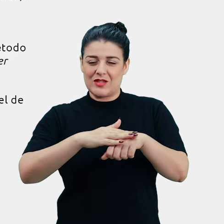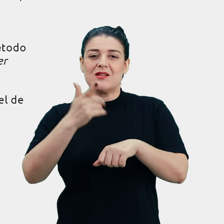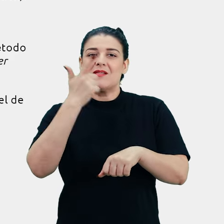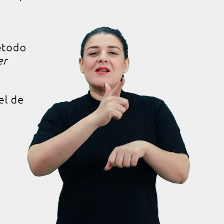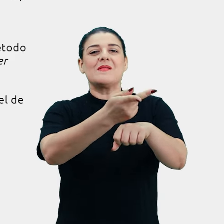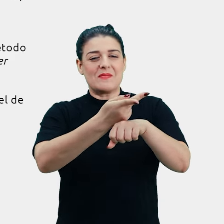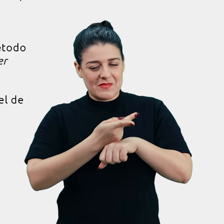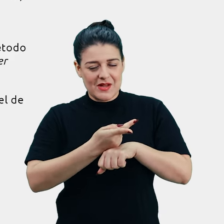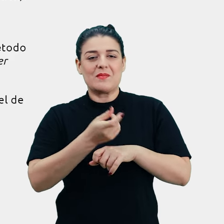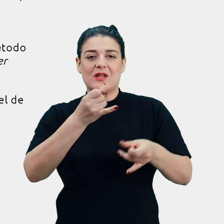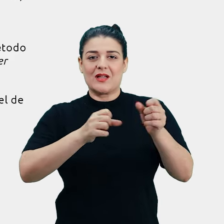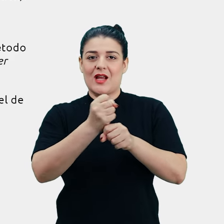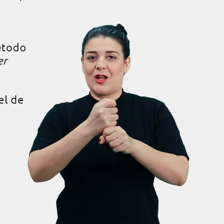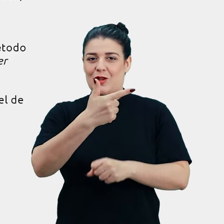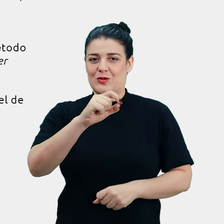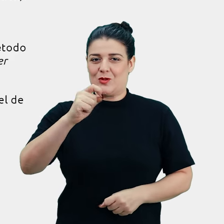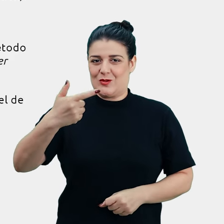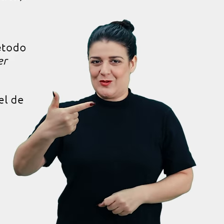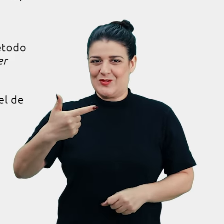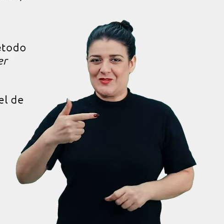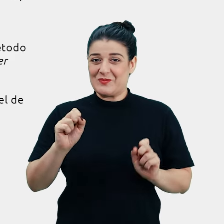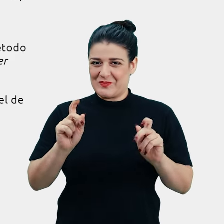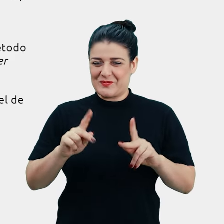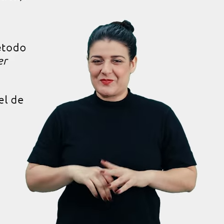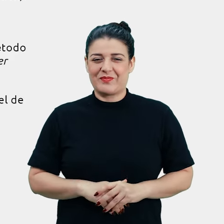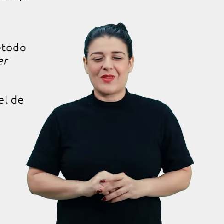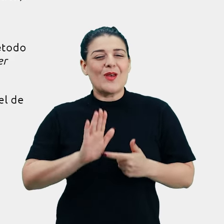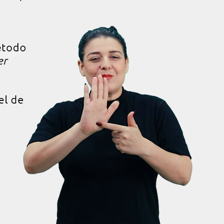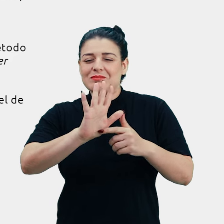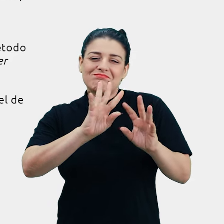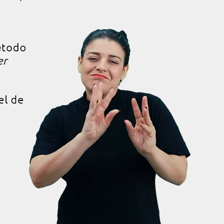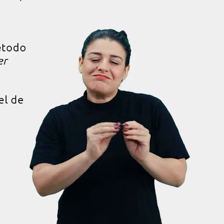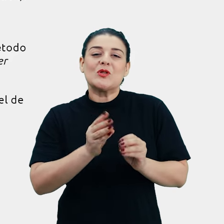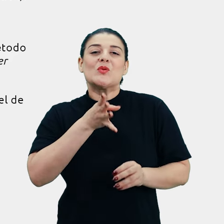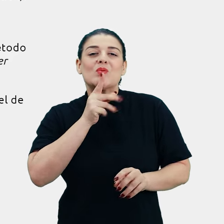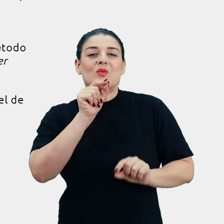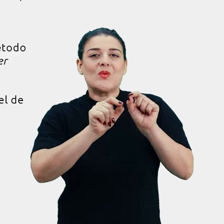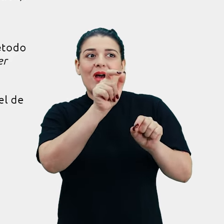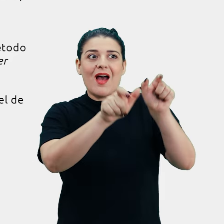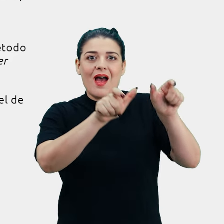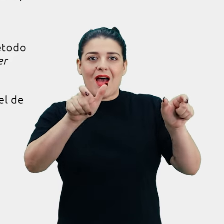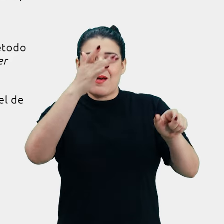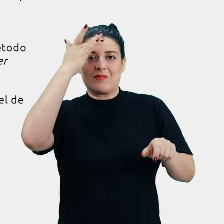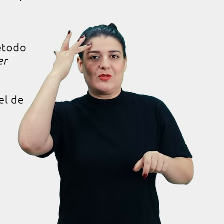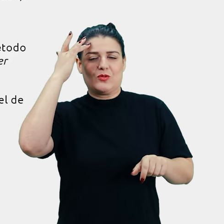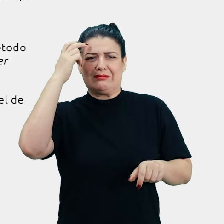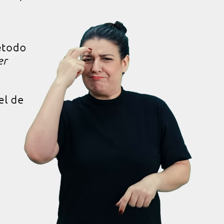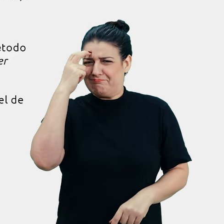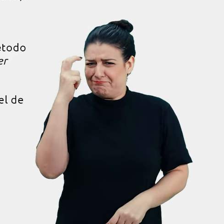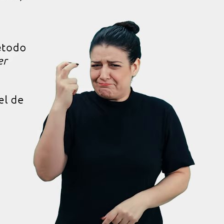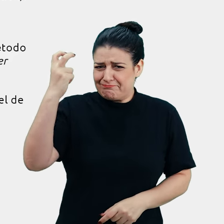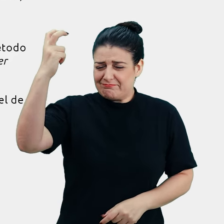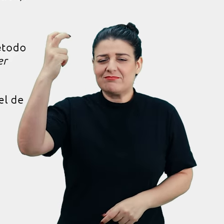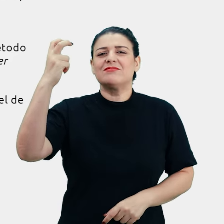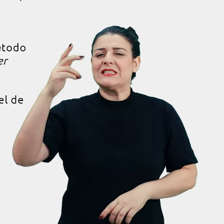o Prêmio Nobel de Química em 2002, tá ok? Então, aqui só para vocês conhecerem esses grandes gênios,